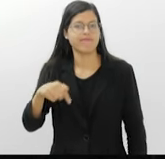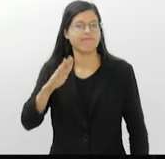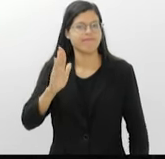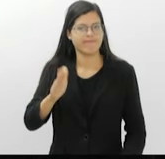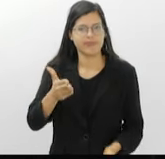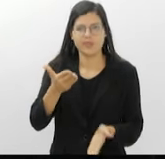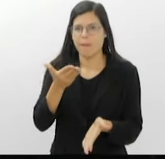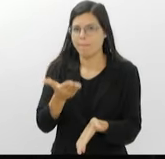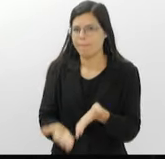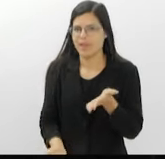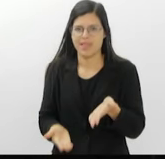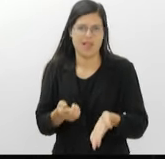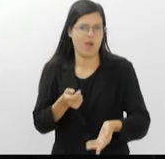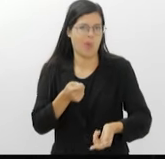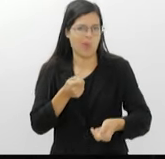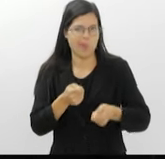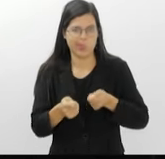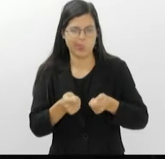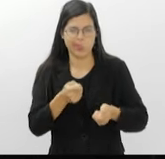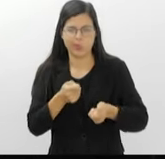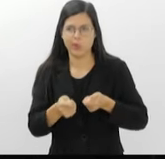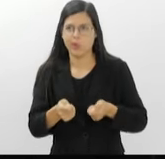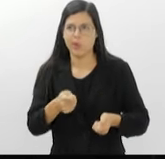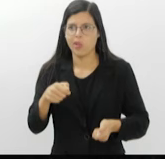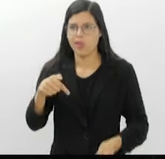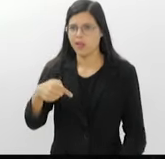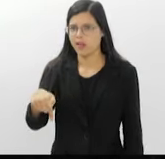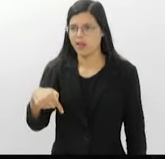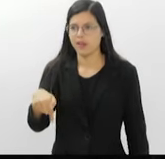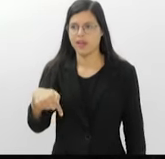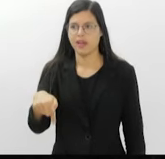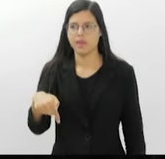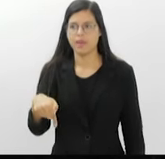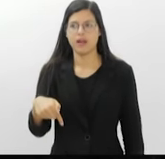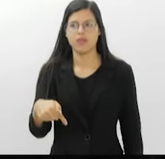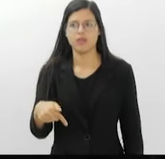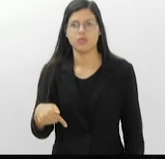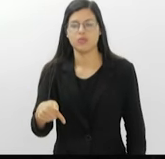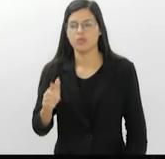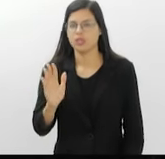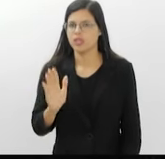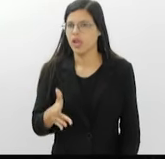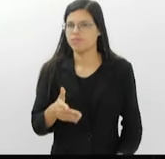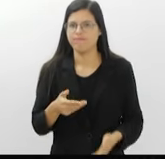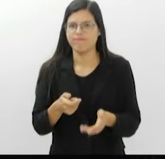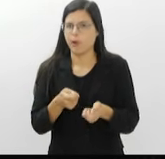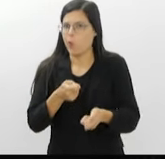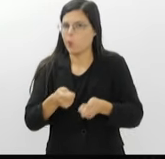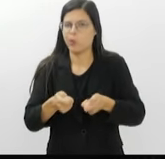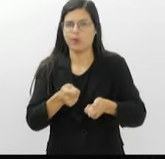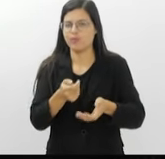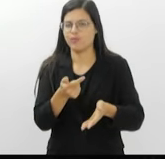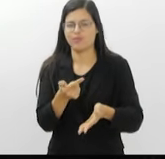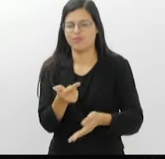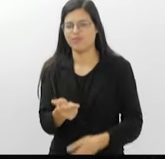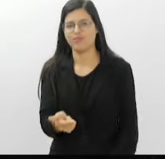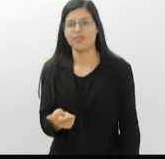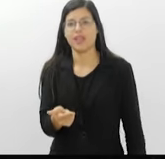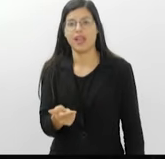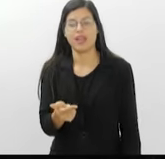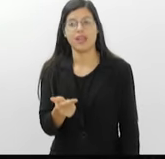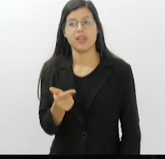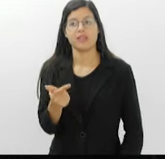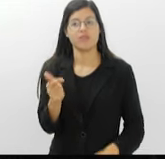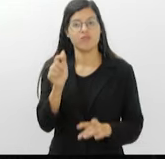controle. Queimados já perdeu a mão. E esse reflexo está refletindo dentro de